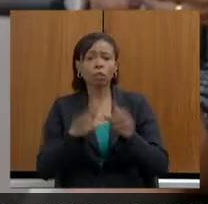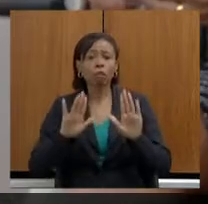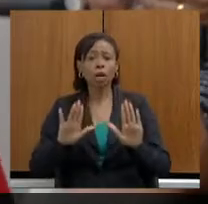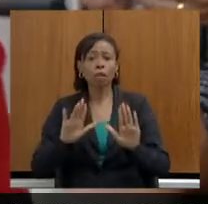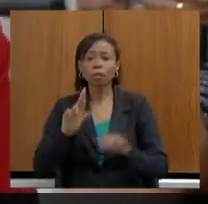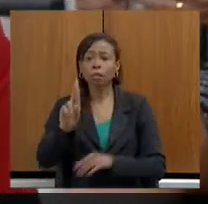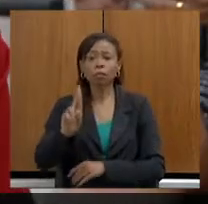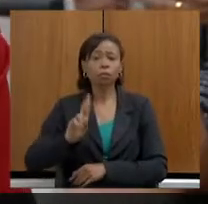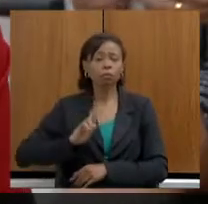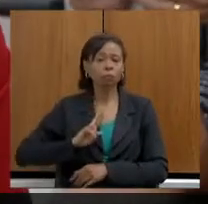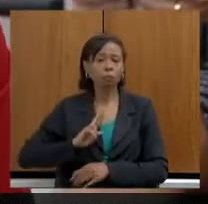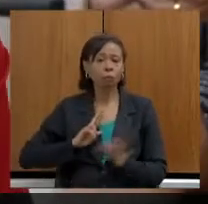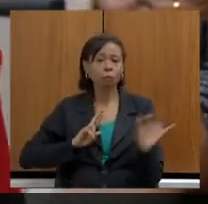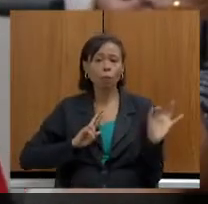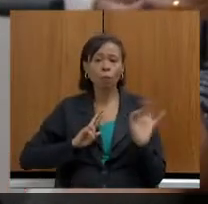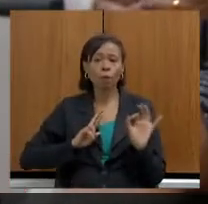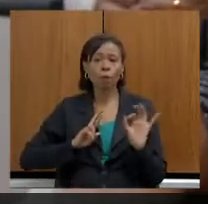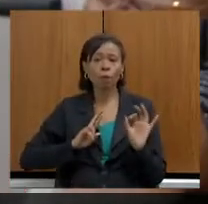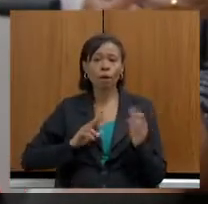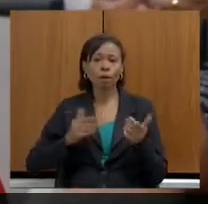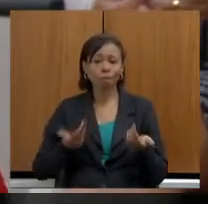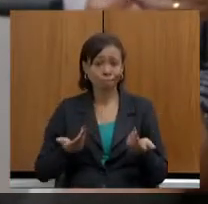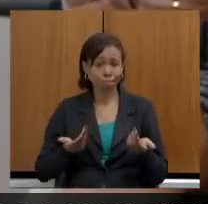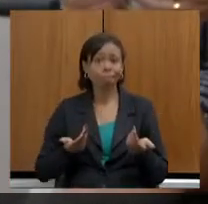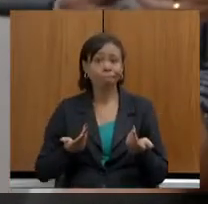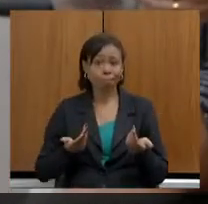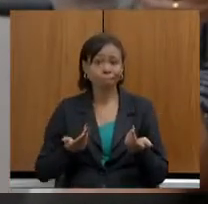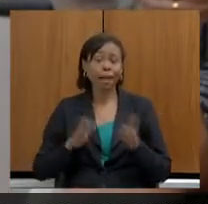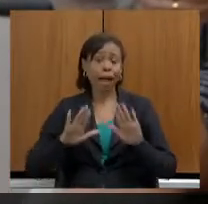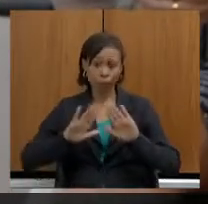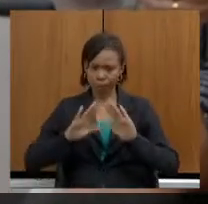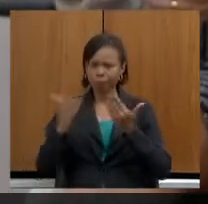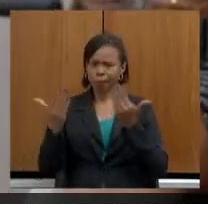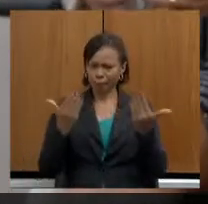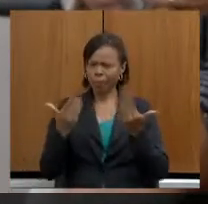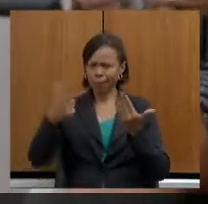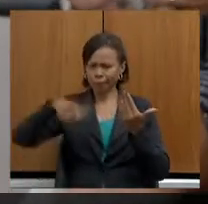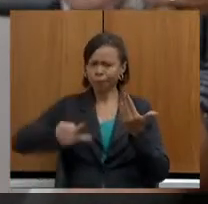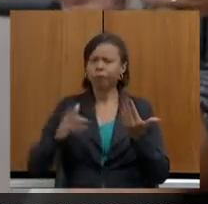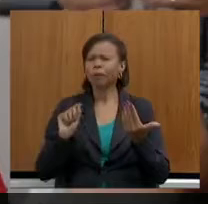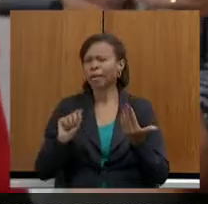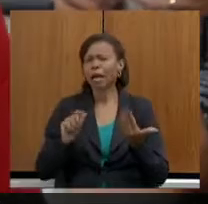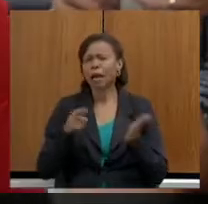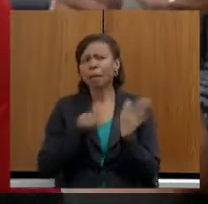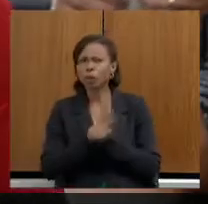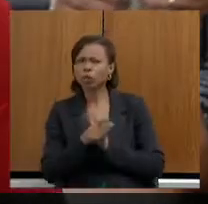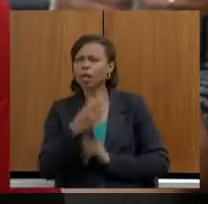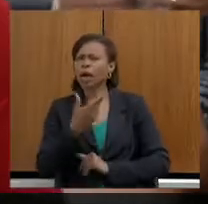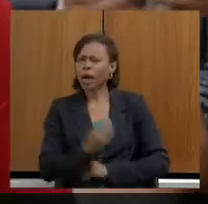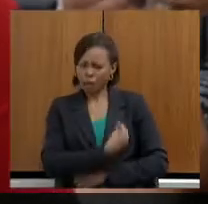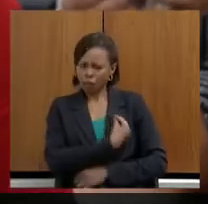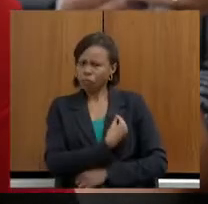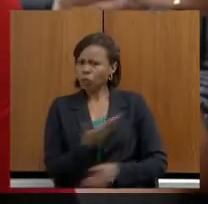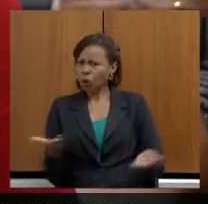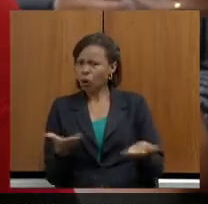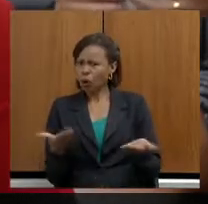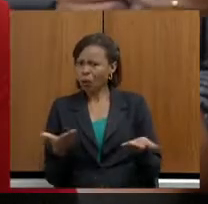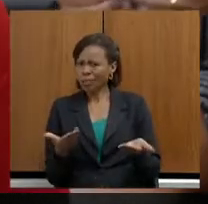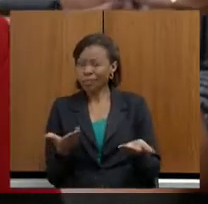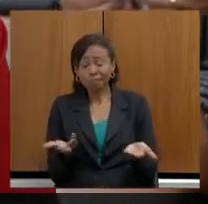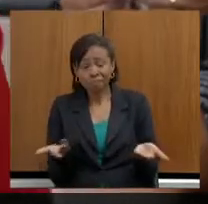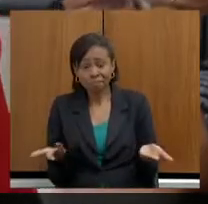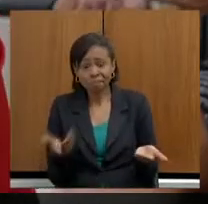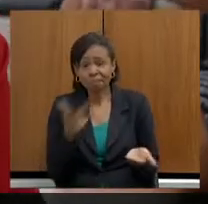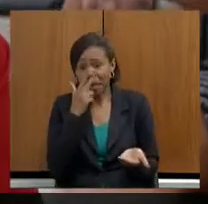como se aí volta o Assembléia é que quando a gente pergunta sobre a vida atual aí a gente cai no Assembleia